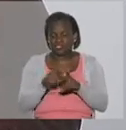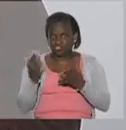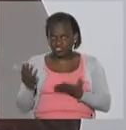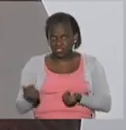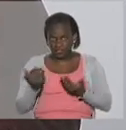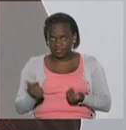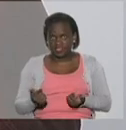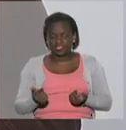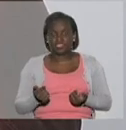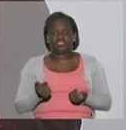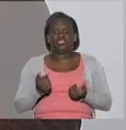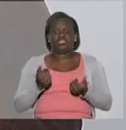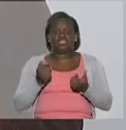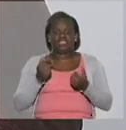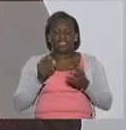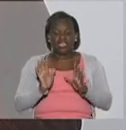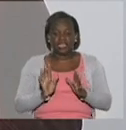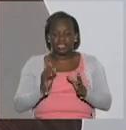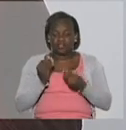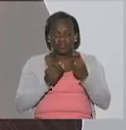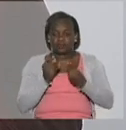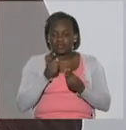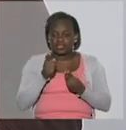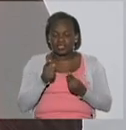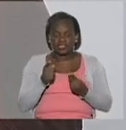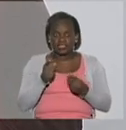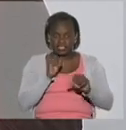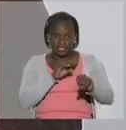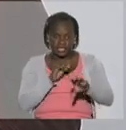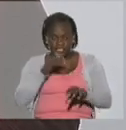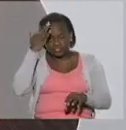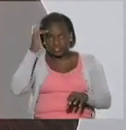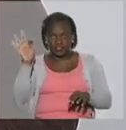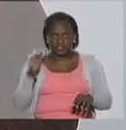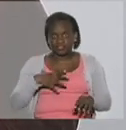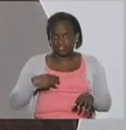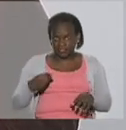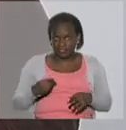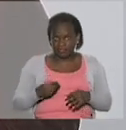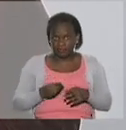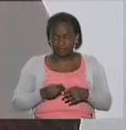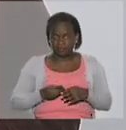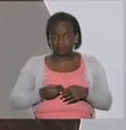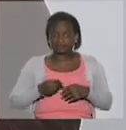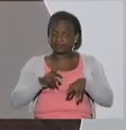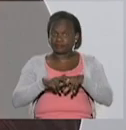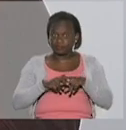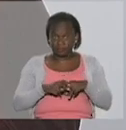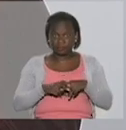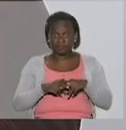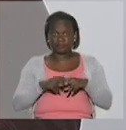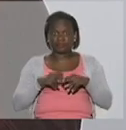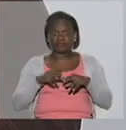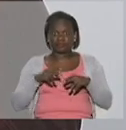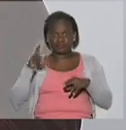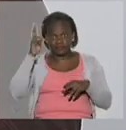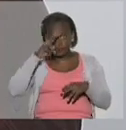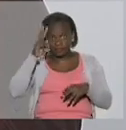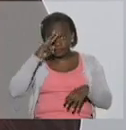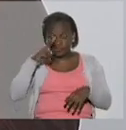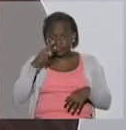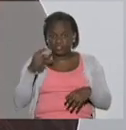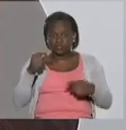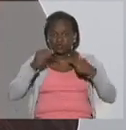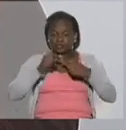era uma jovem, adolescente, e que era um meio dele ensinar filosofia para ela através de